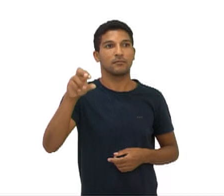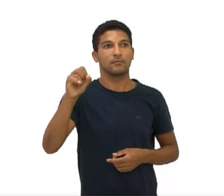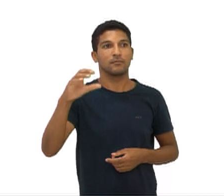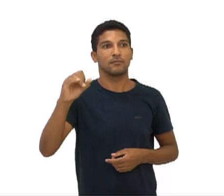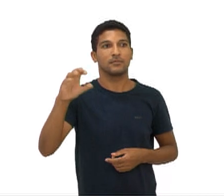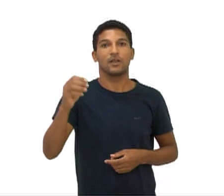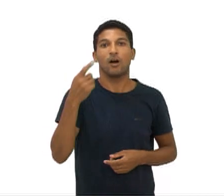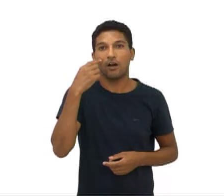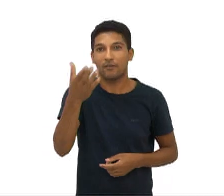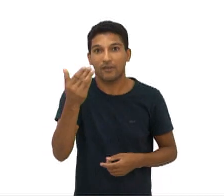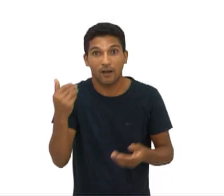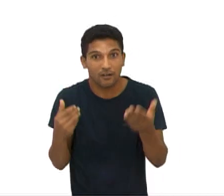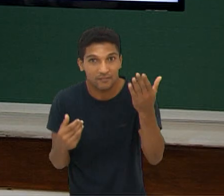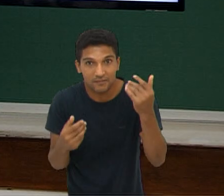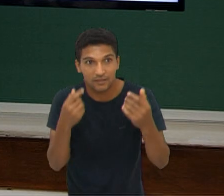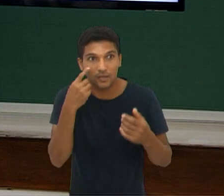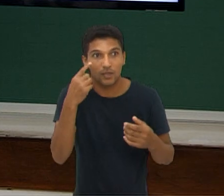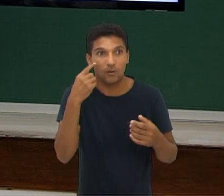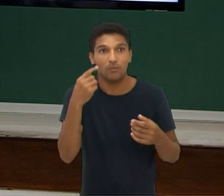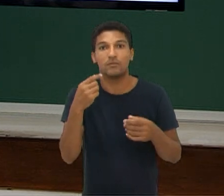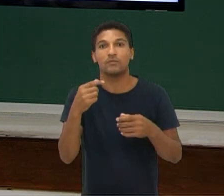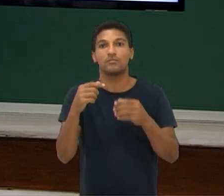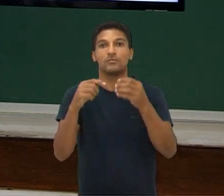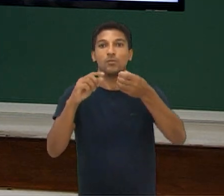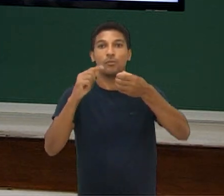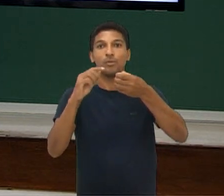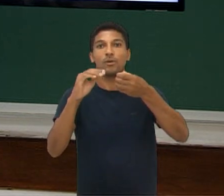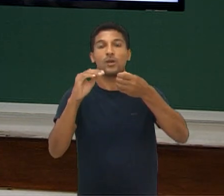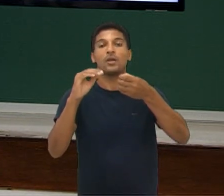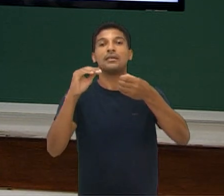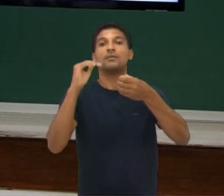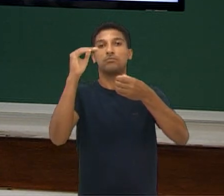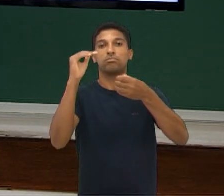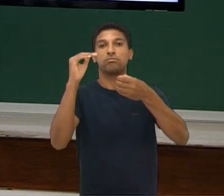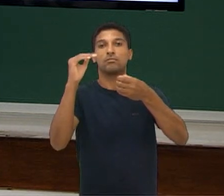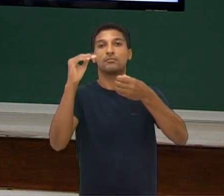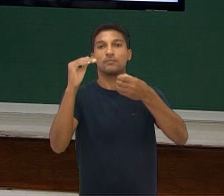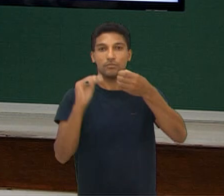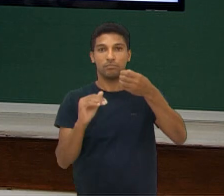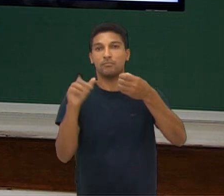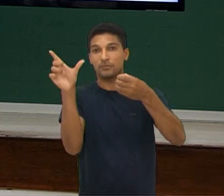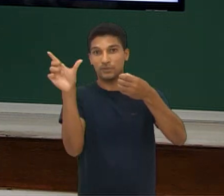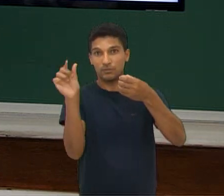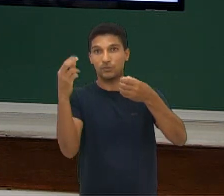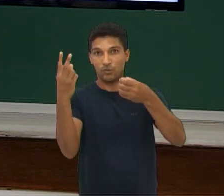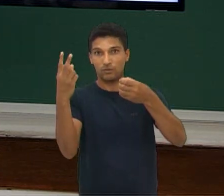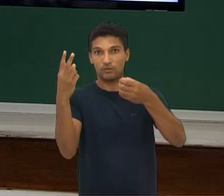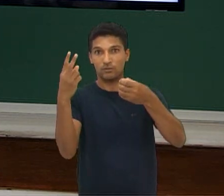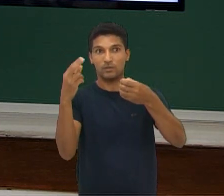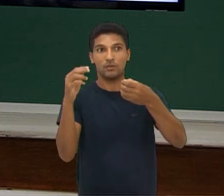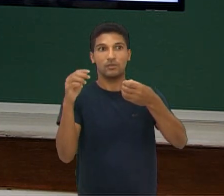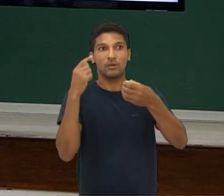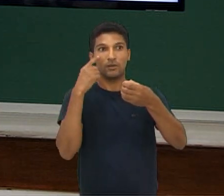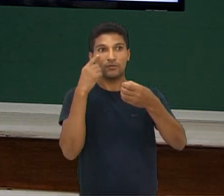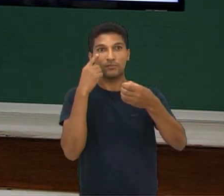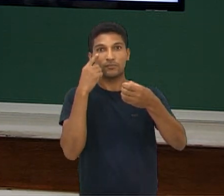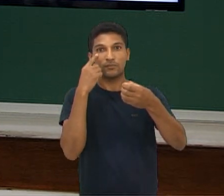Ai, galera, vem comigo aqui, ó. Diminui duas unidades do número atômico. Diminui, diminui,